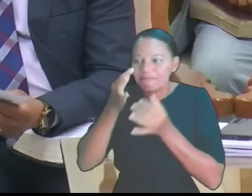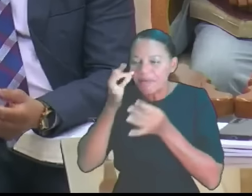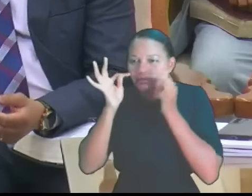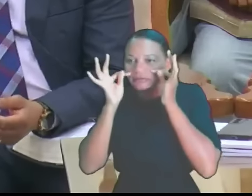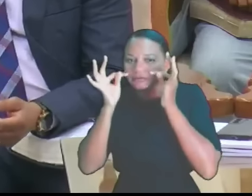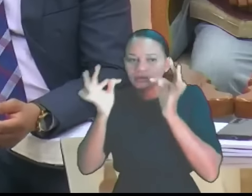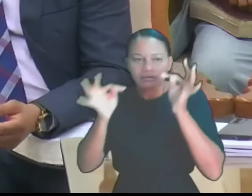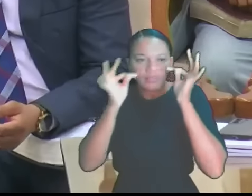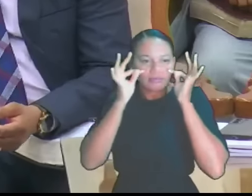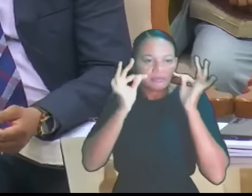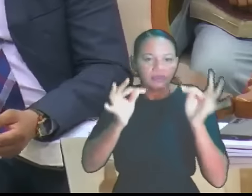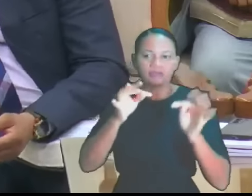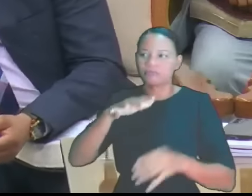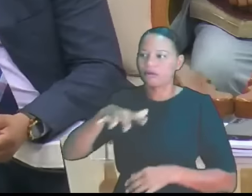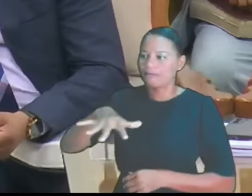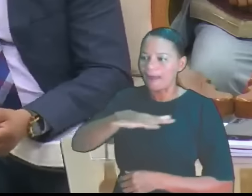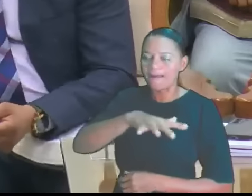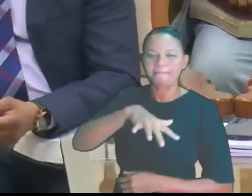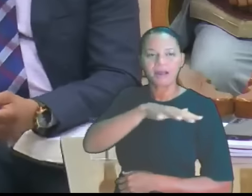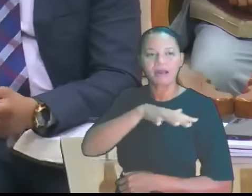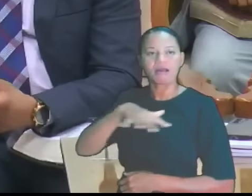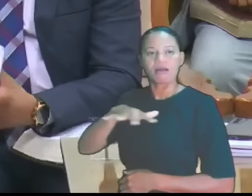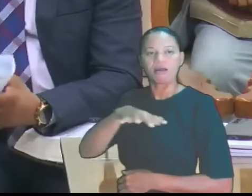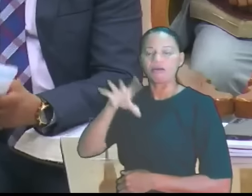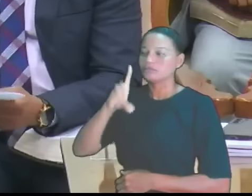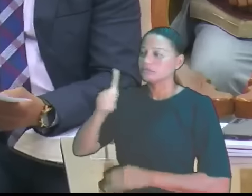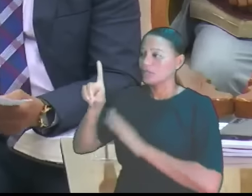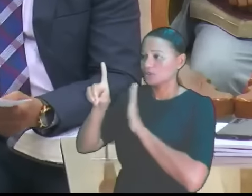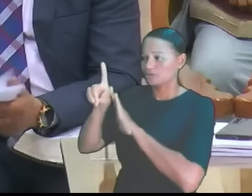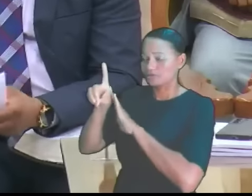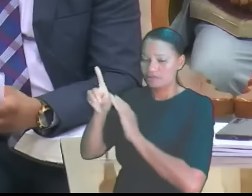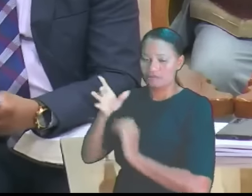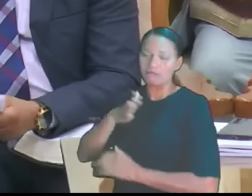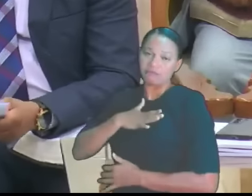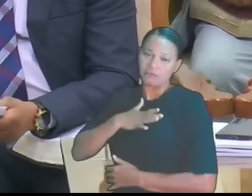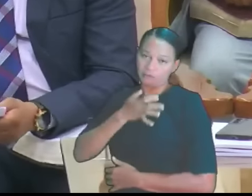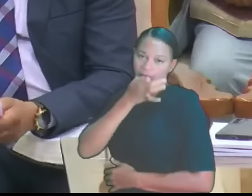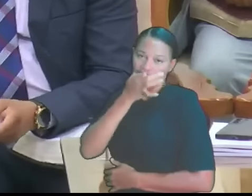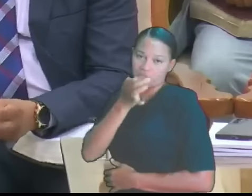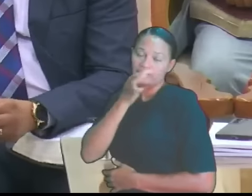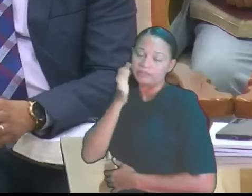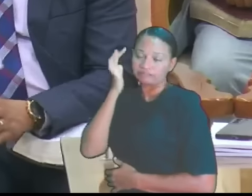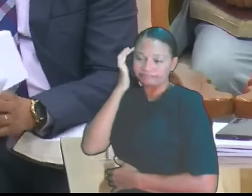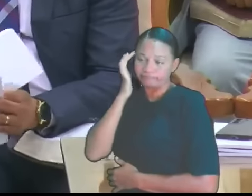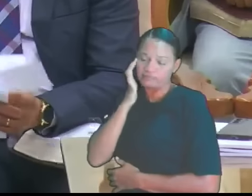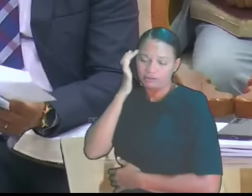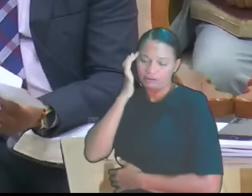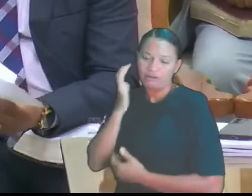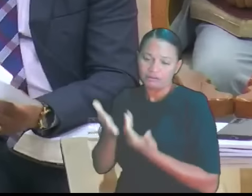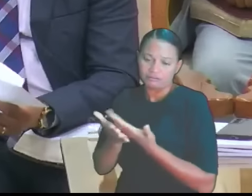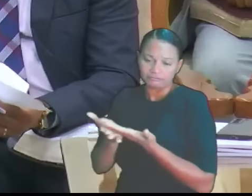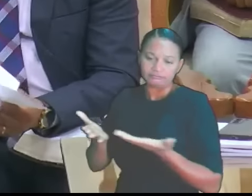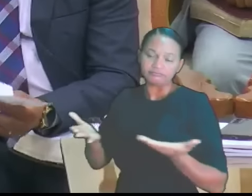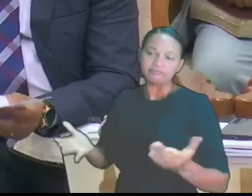área, testemunhos do que Deus faz. Até eu acho que nós